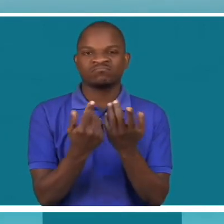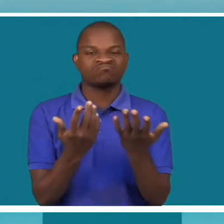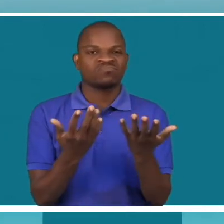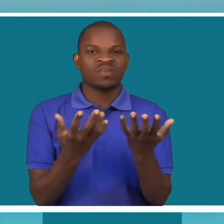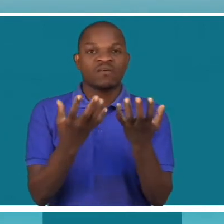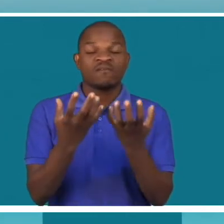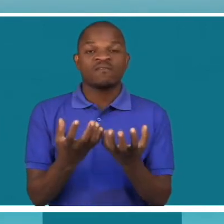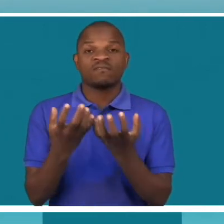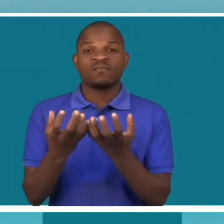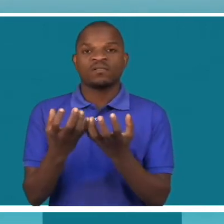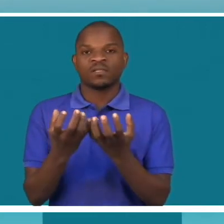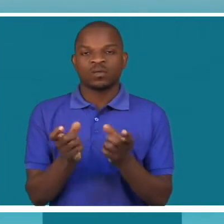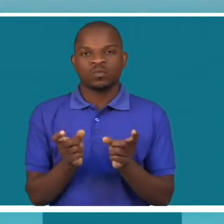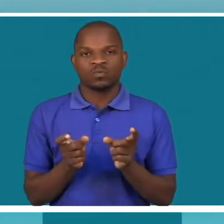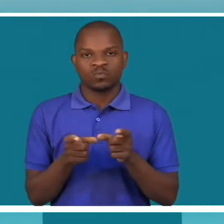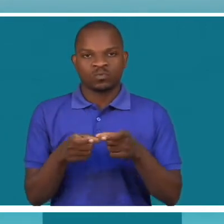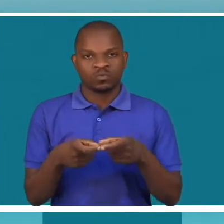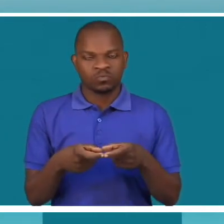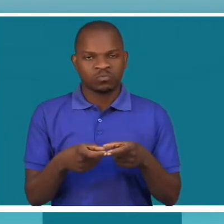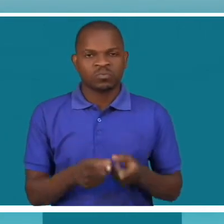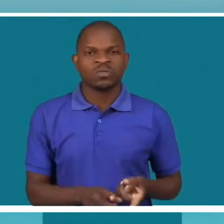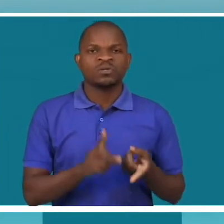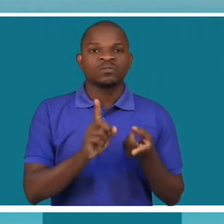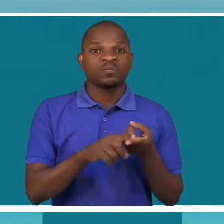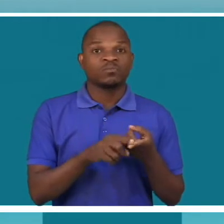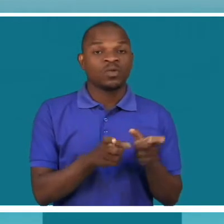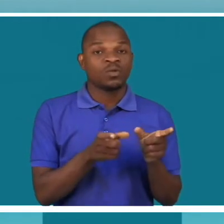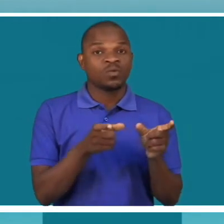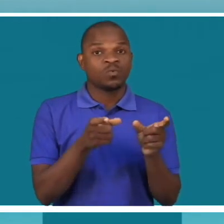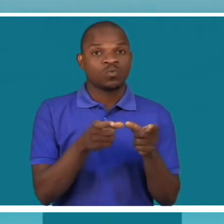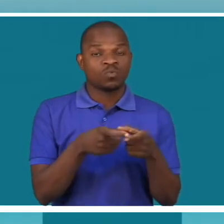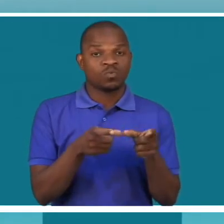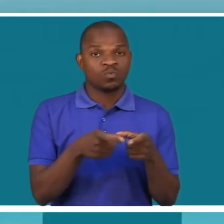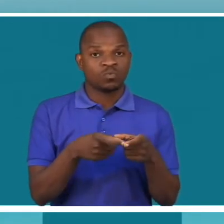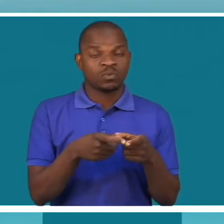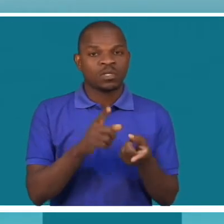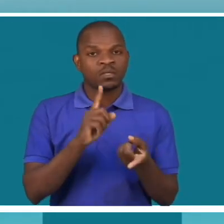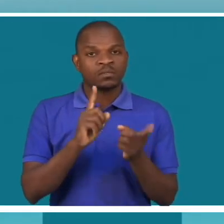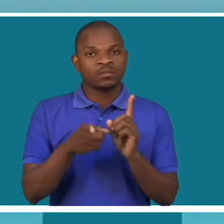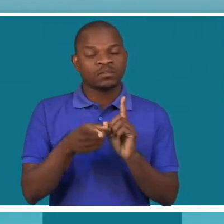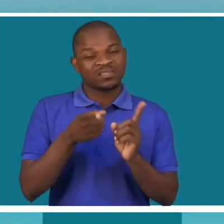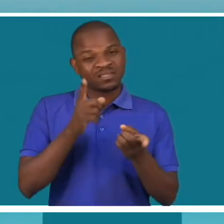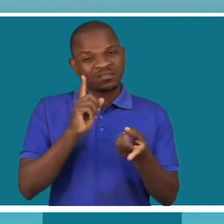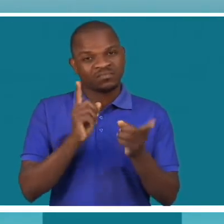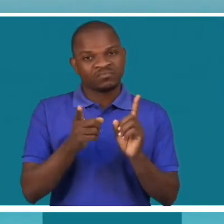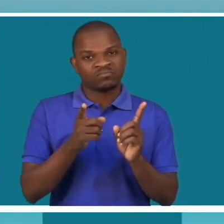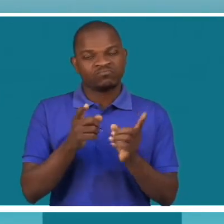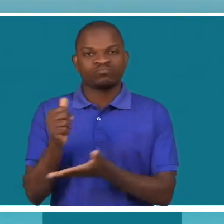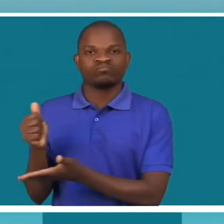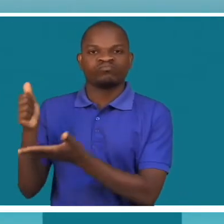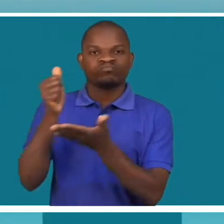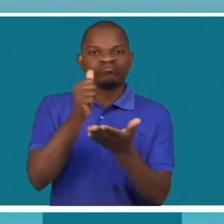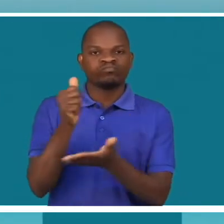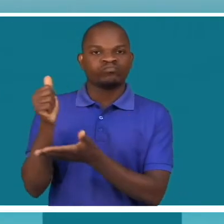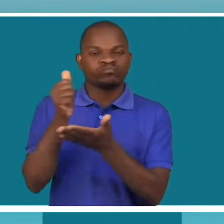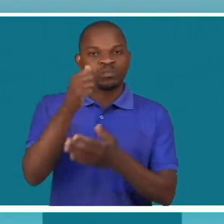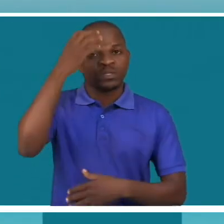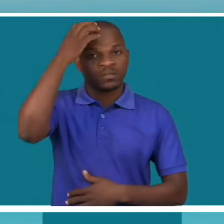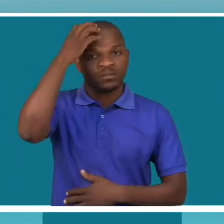há nenhum clube, além dos clubes que talvez gozam dos